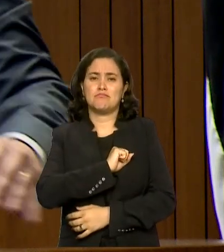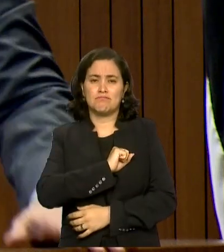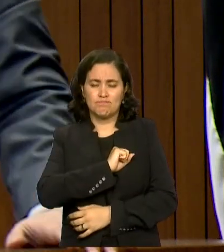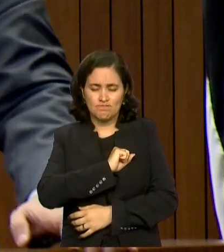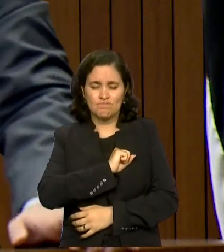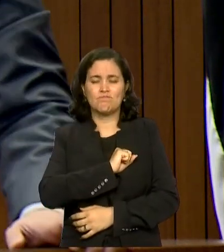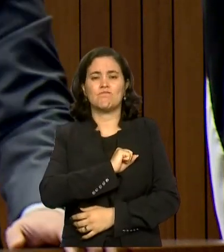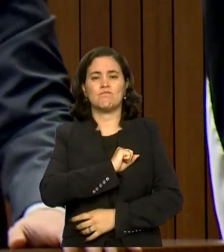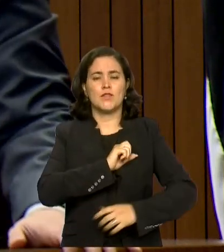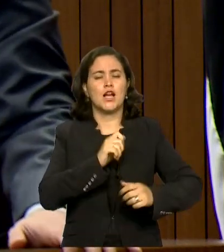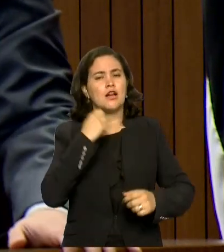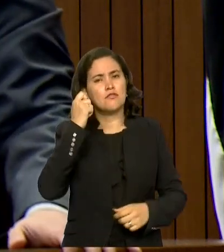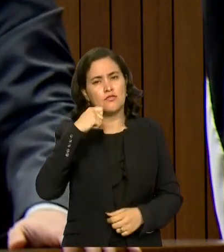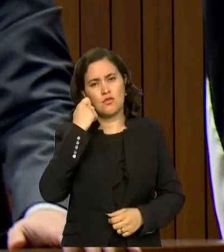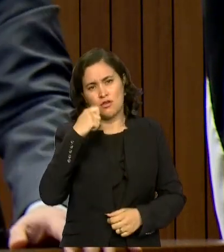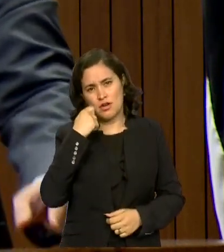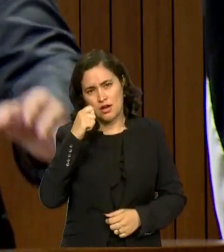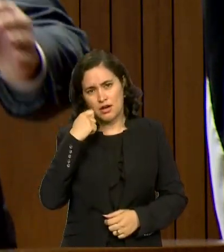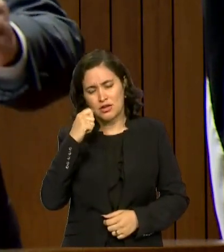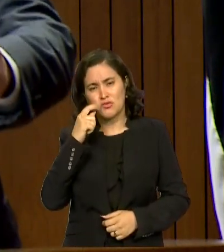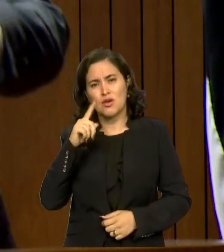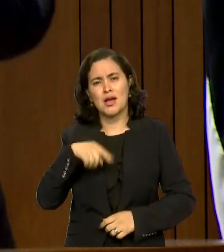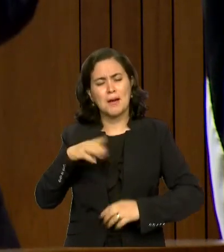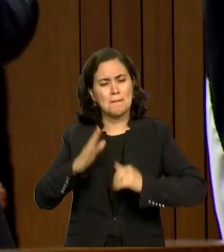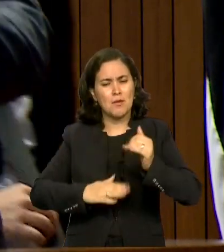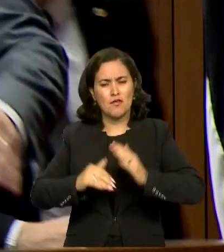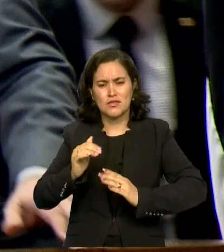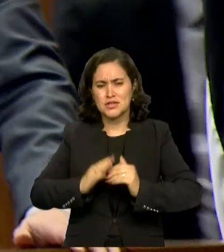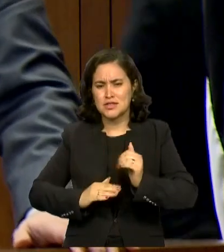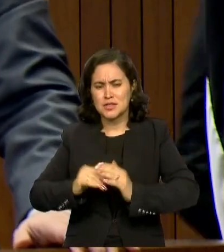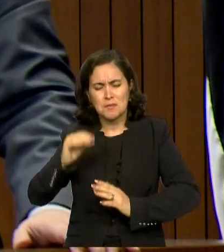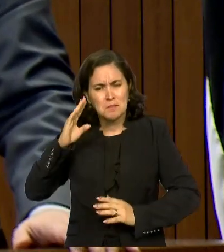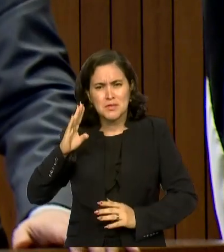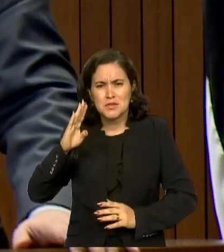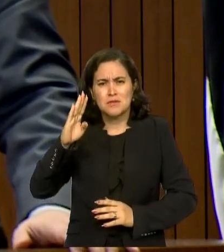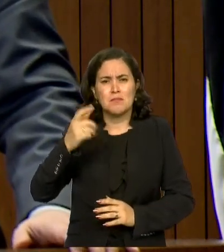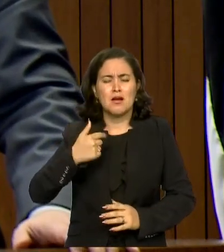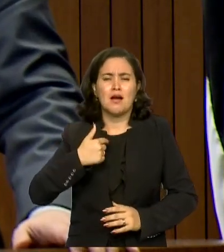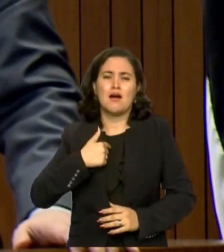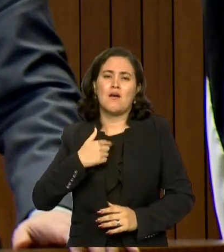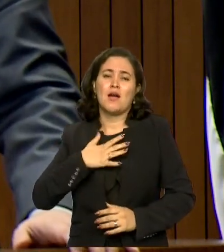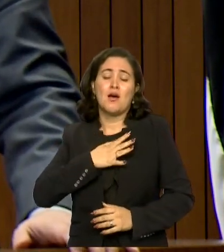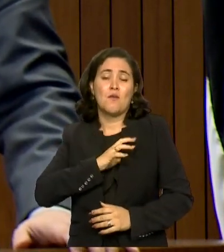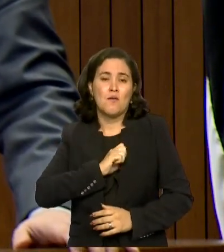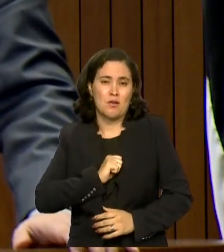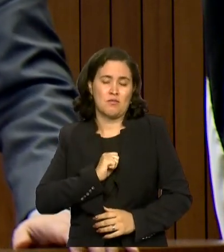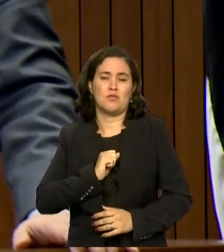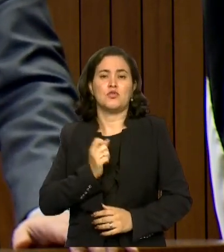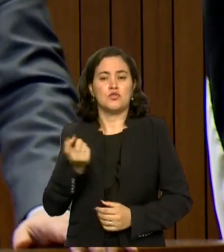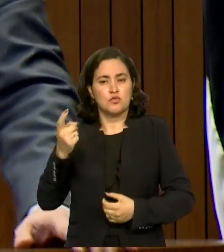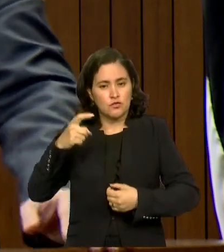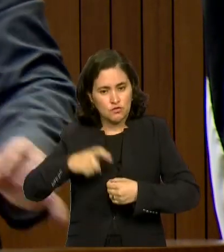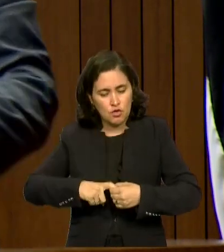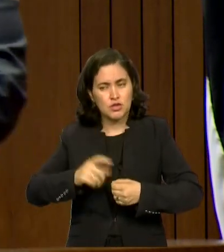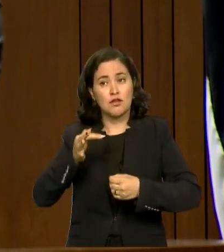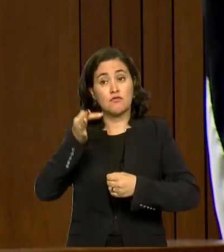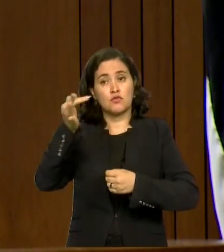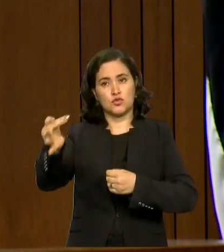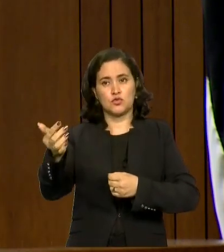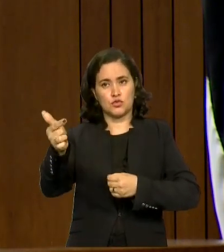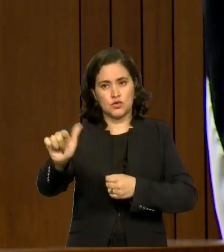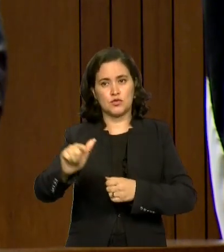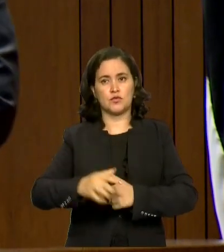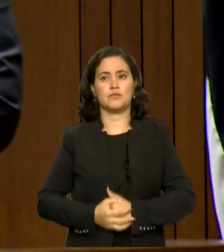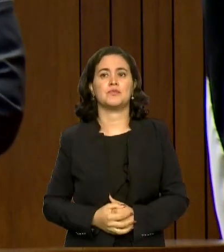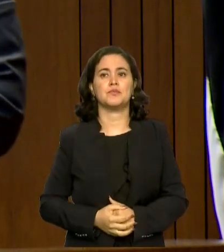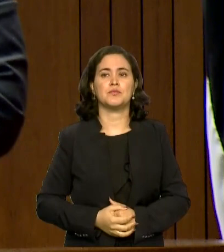Exercer a advocacia é a profissão que exerci e voltarei novamente a exercer. E com essa decisão